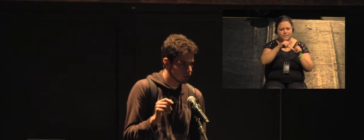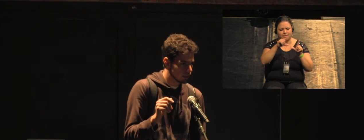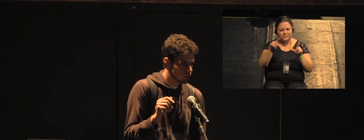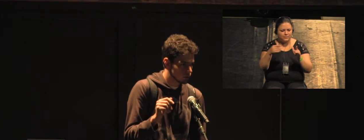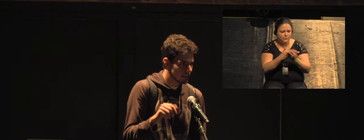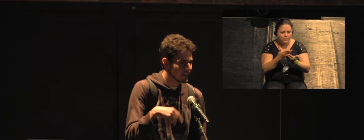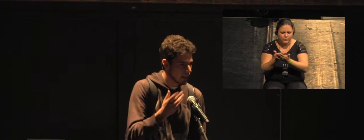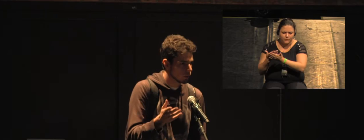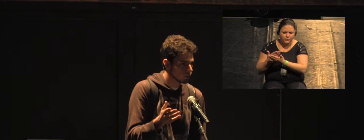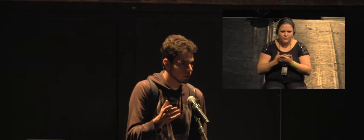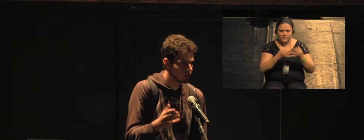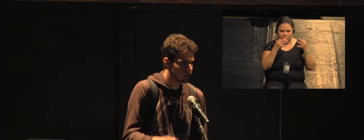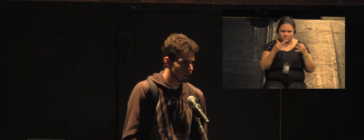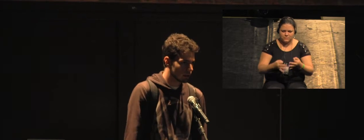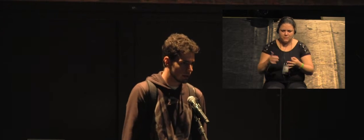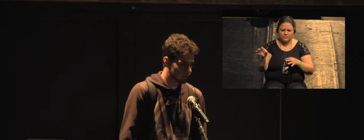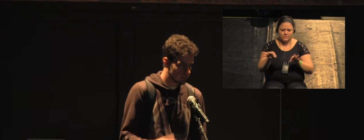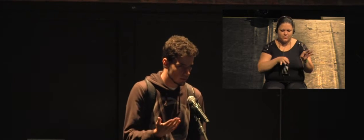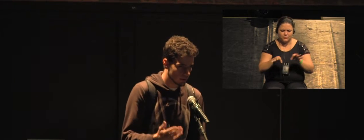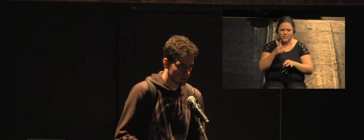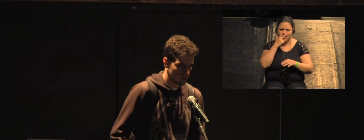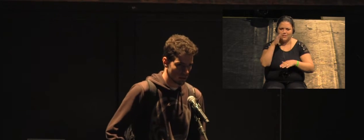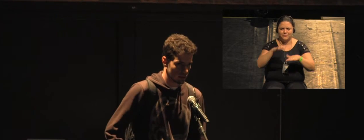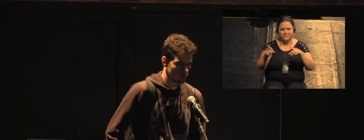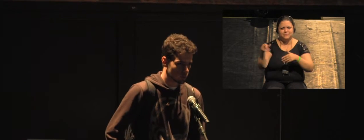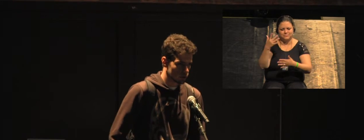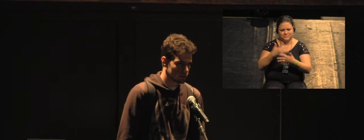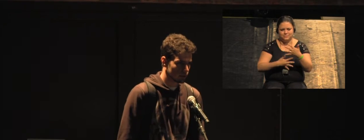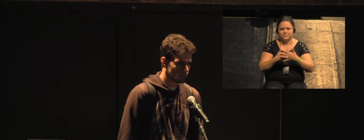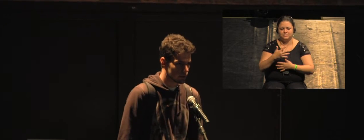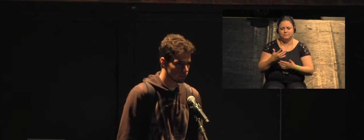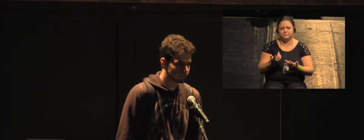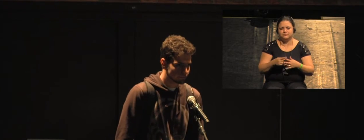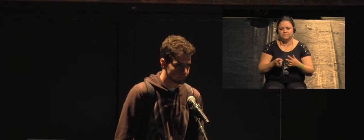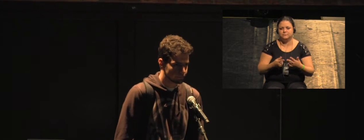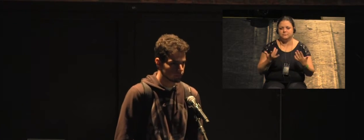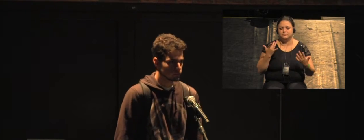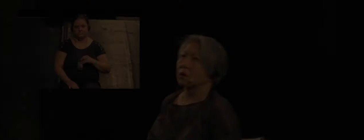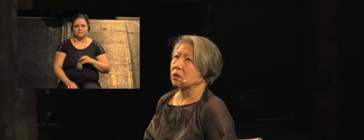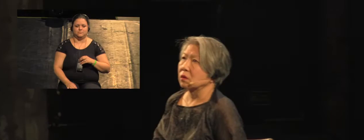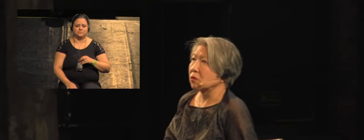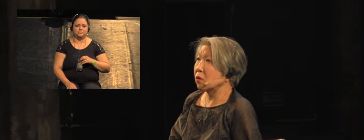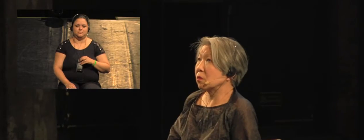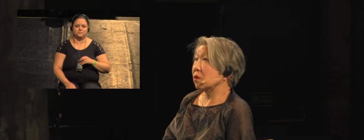desses indicadores sociais que acabam levando aos projetos de intervenção.